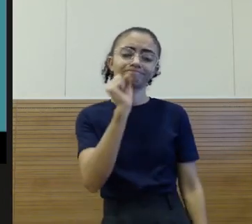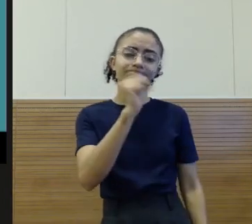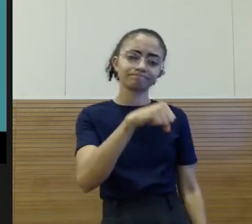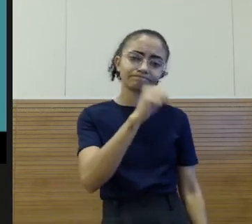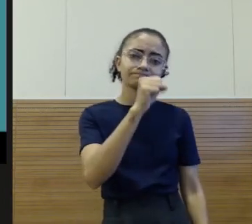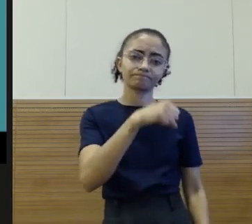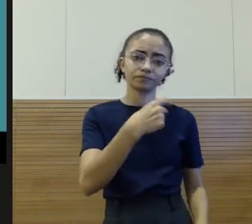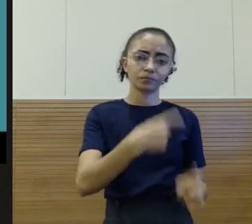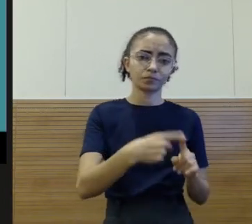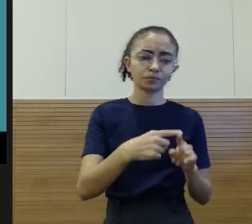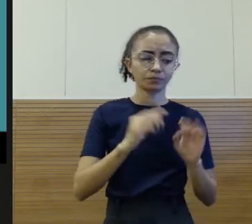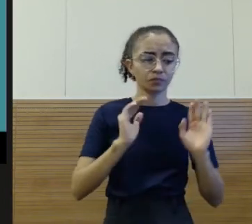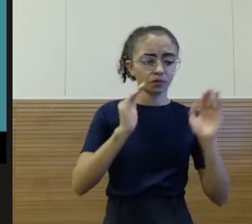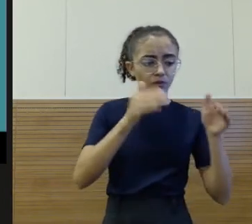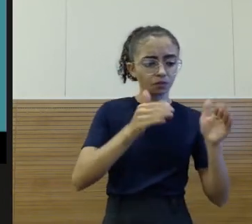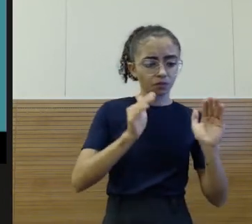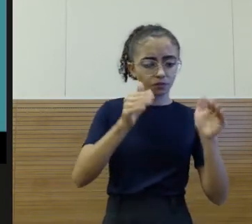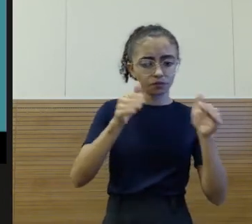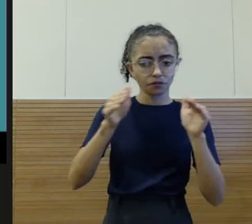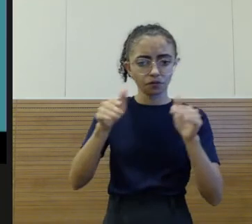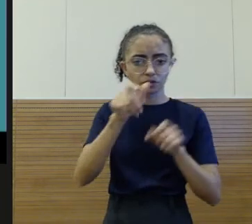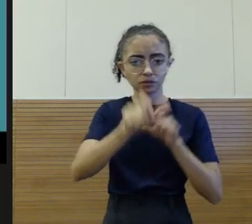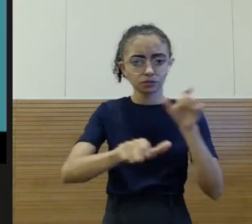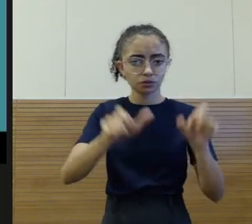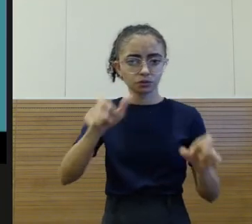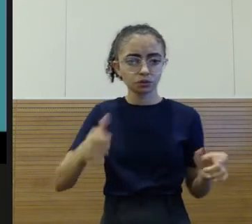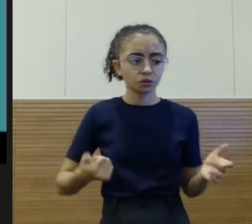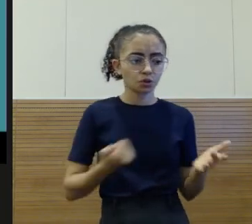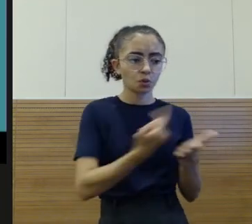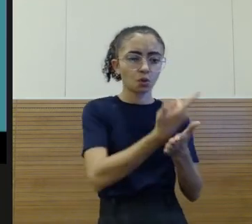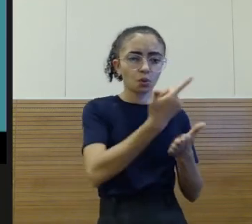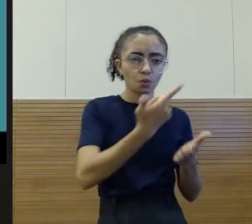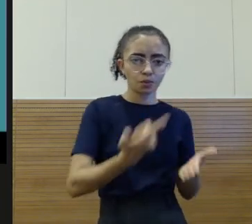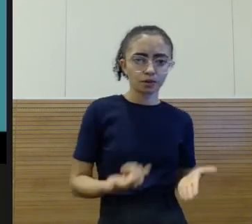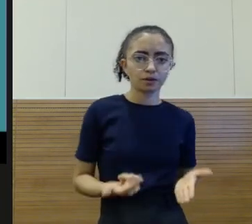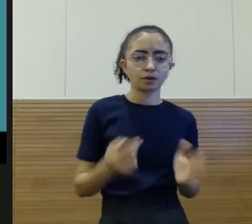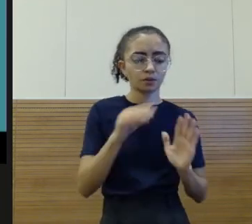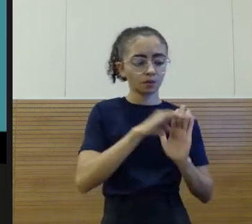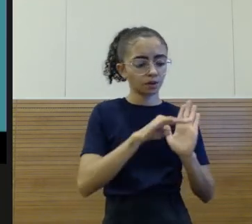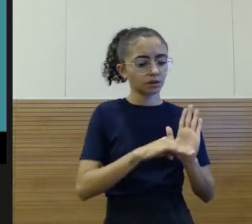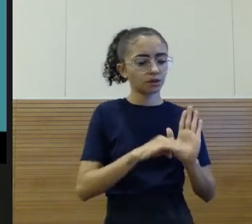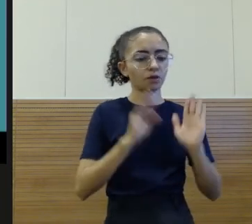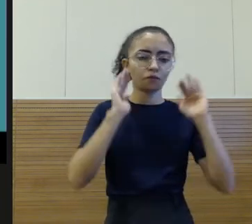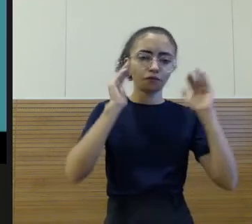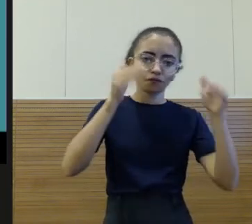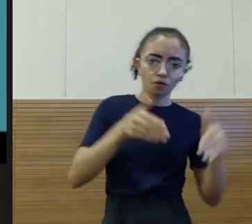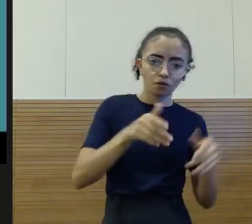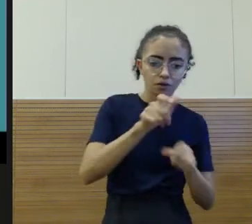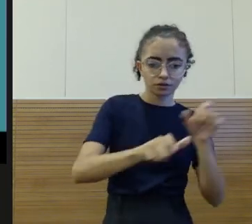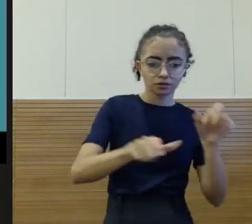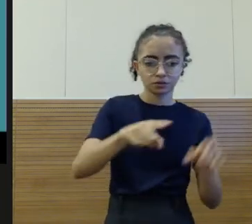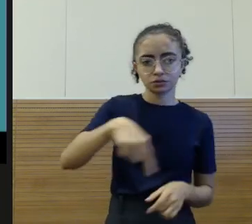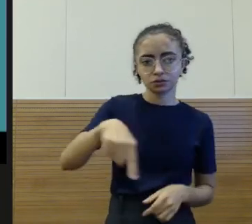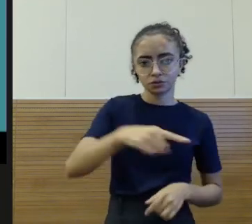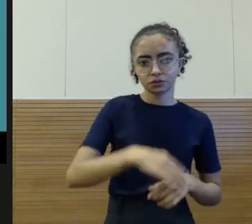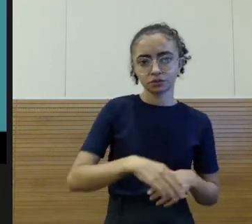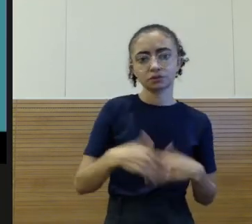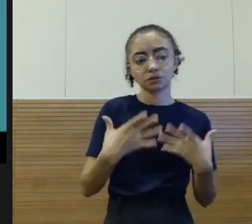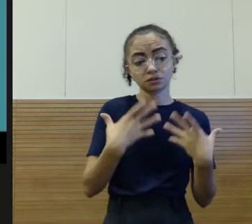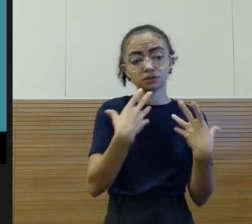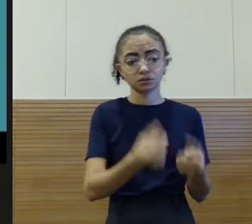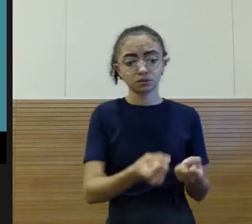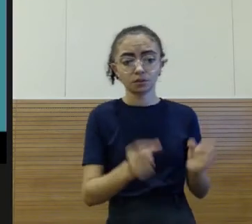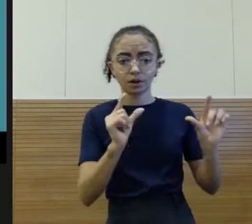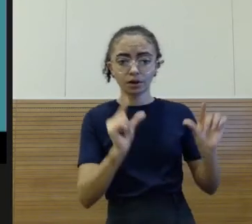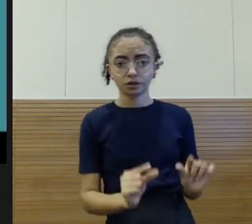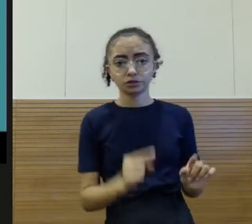a nível do consumidor e a maioria dos materiais nós estamos desenvolvendo para eles. A aceitação vai ser muito baixa porque a